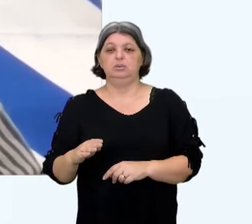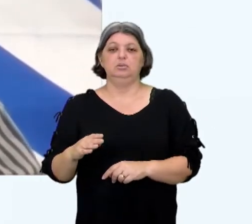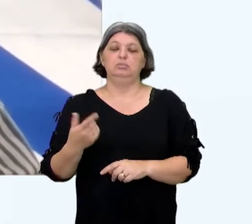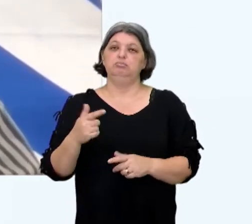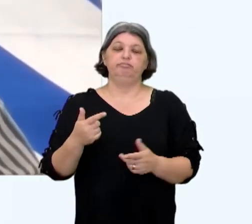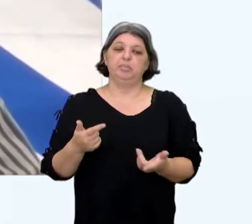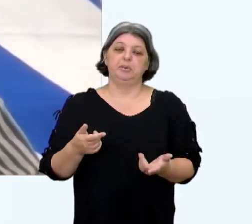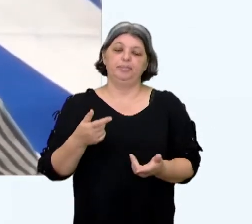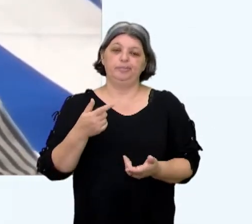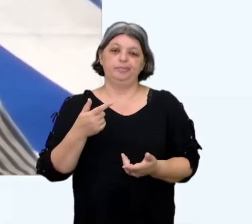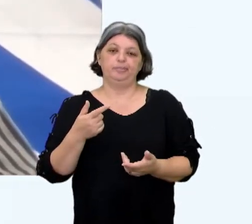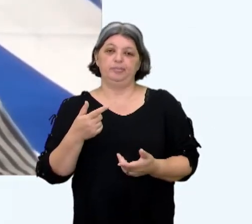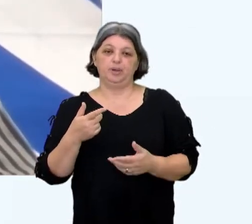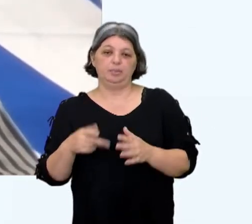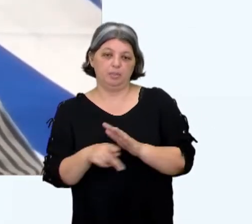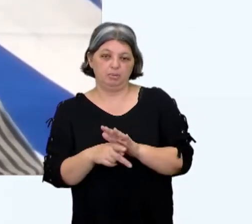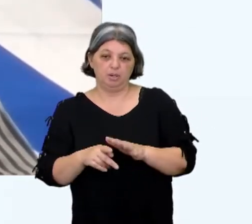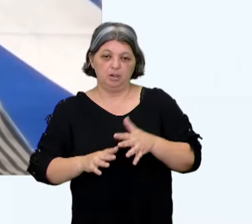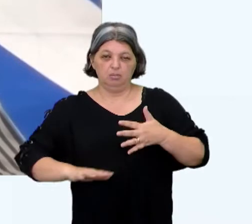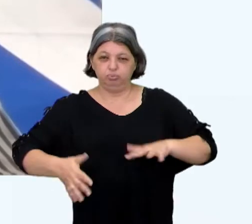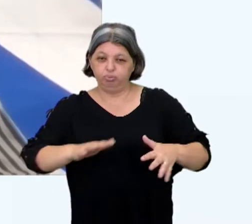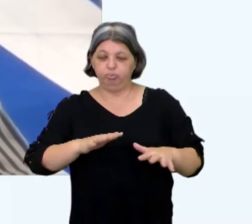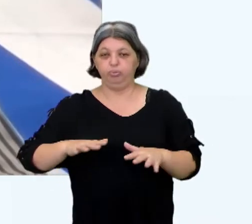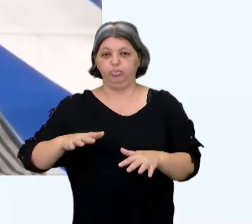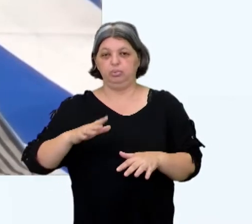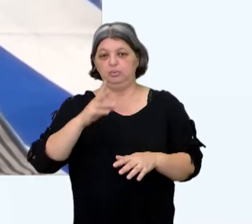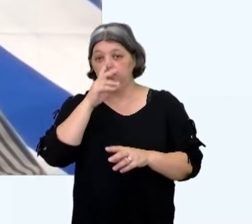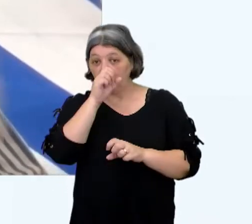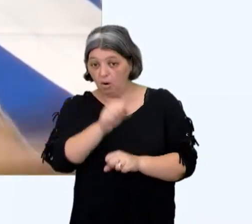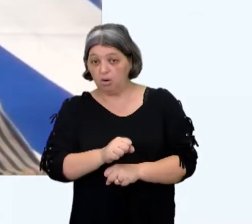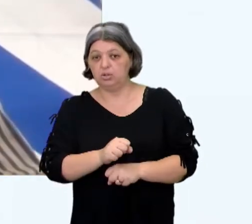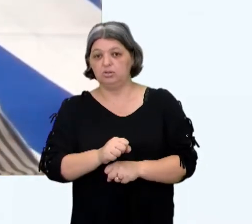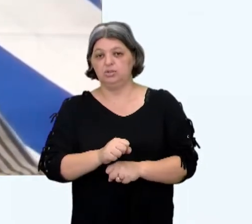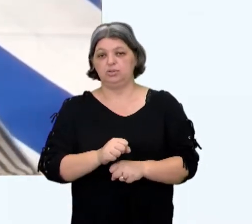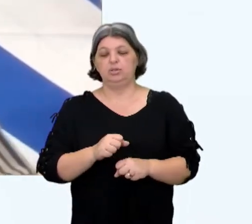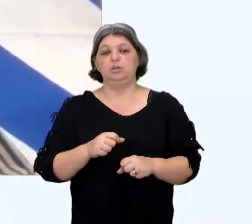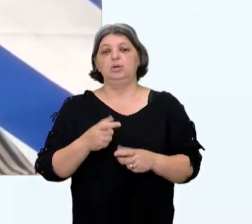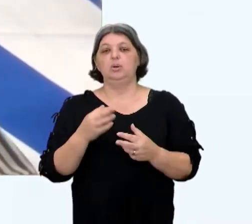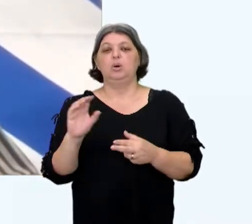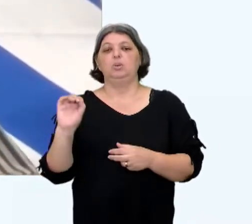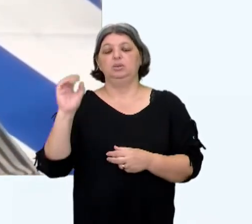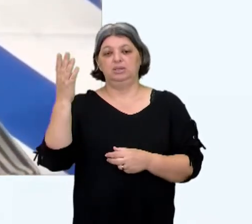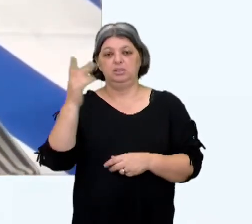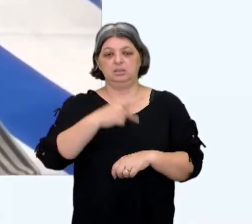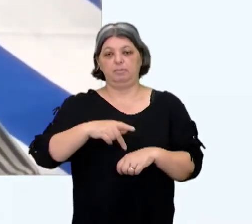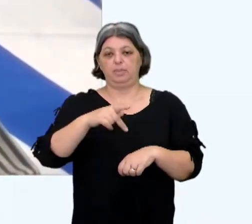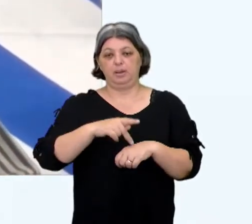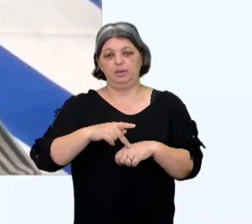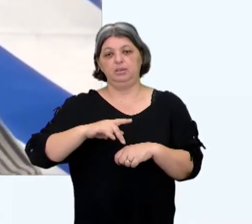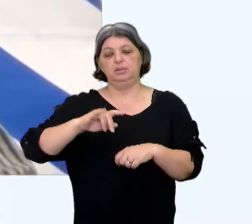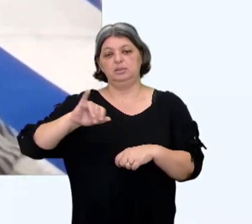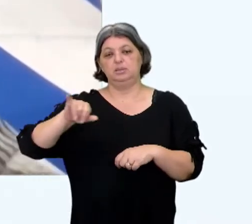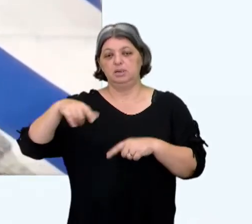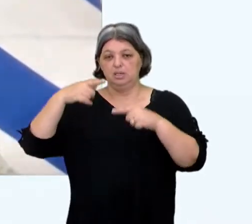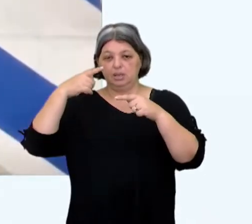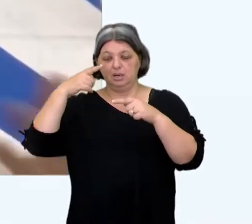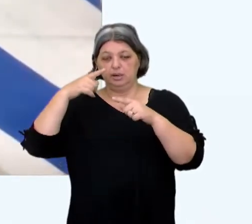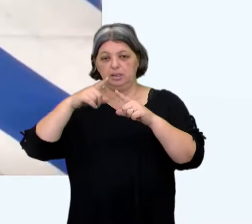eventos sísmicos com magnitudes grandes, como ocorrem na região do Chile, na região do Japão.